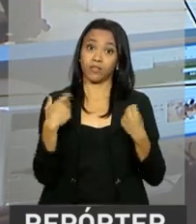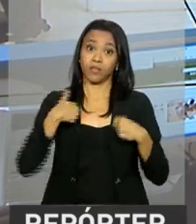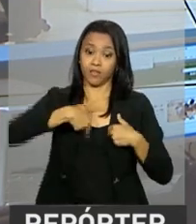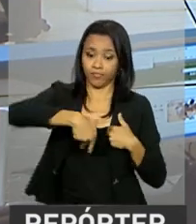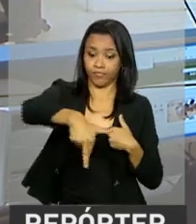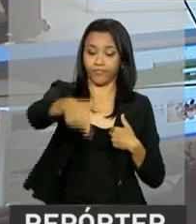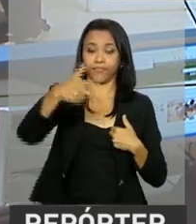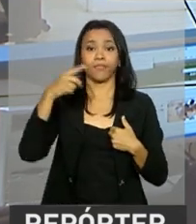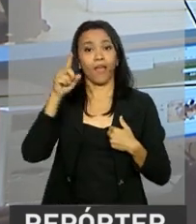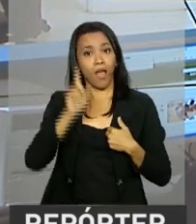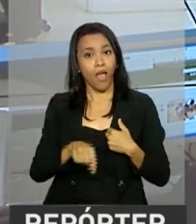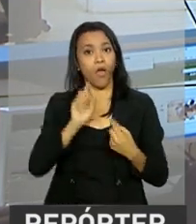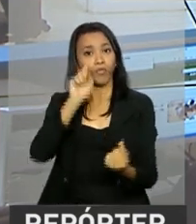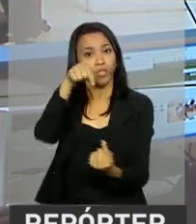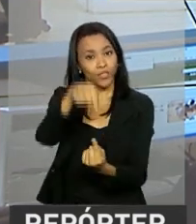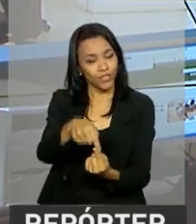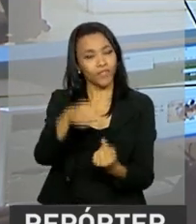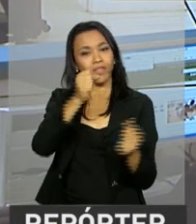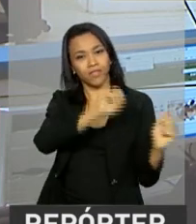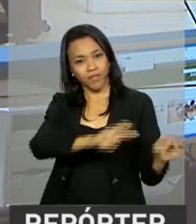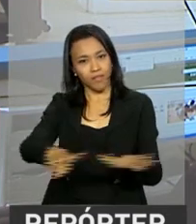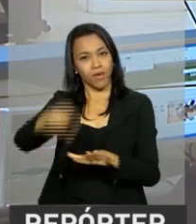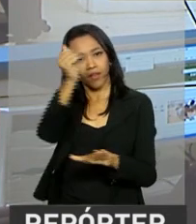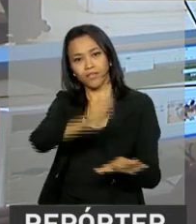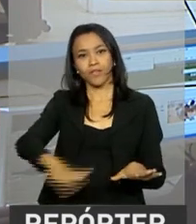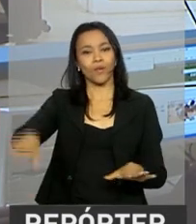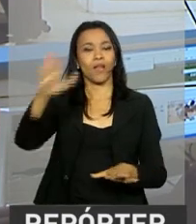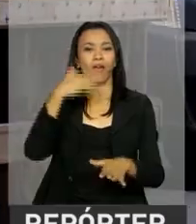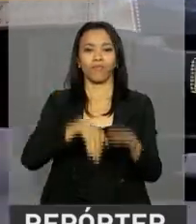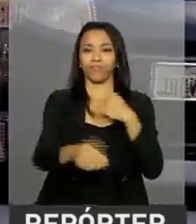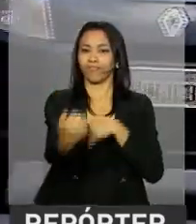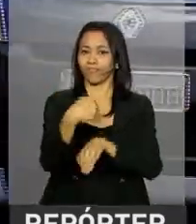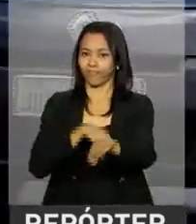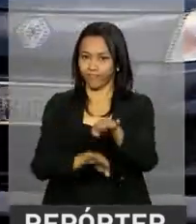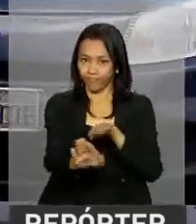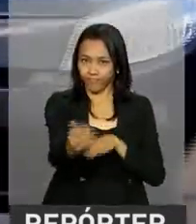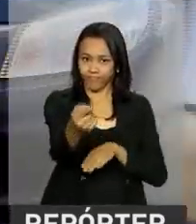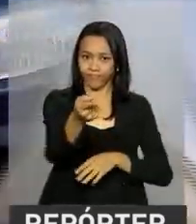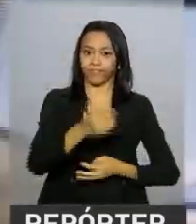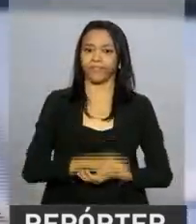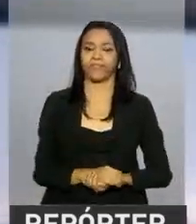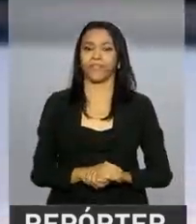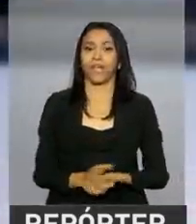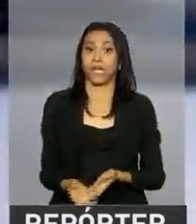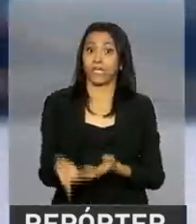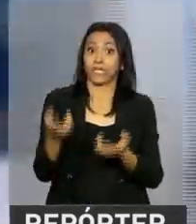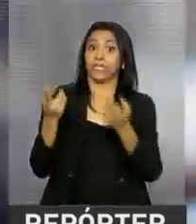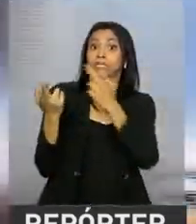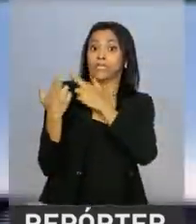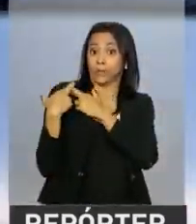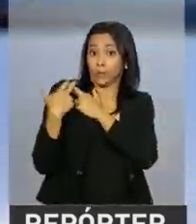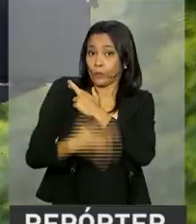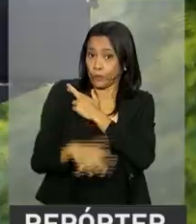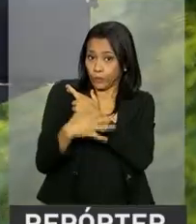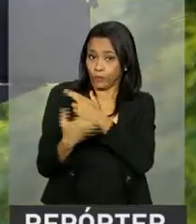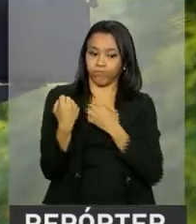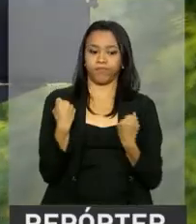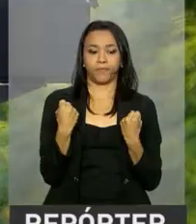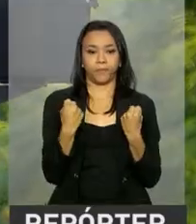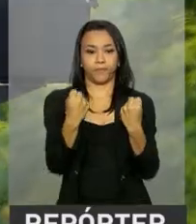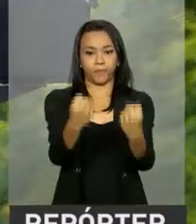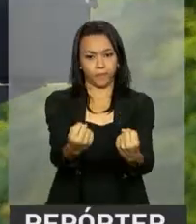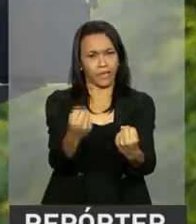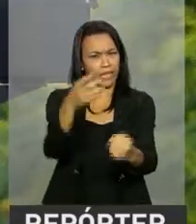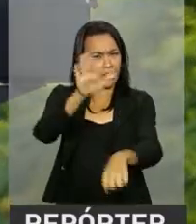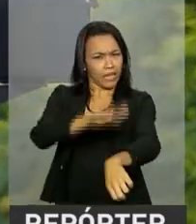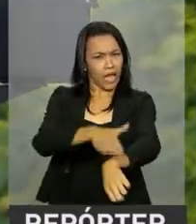Estes são alguns dos objetivos da Semana Nacional do Trânsito. responsabilidade no trânsito. Será que